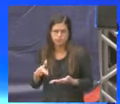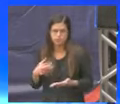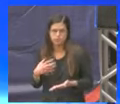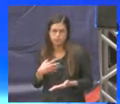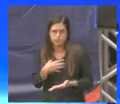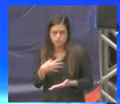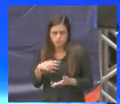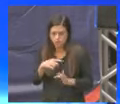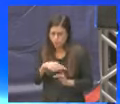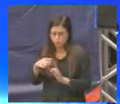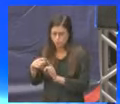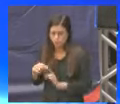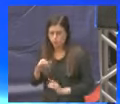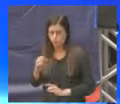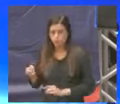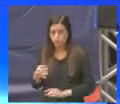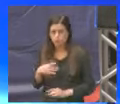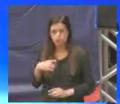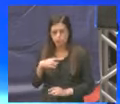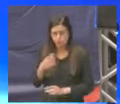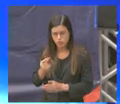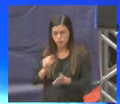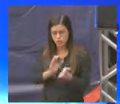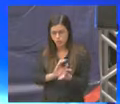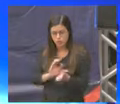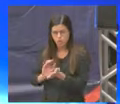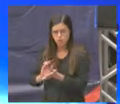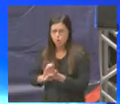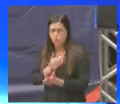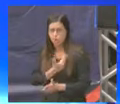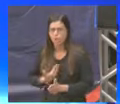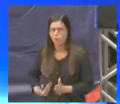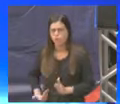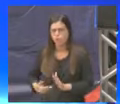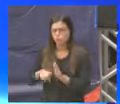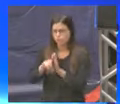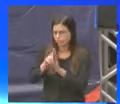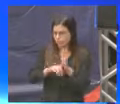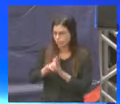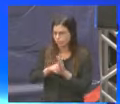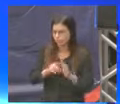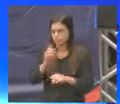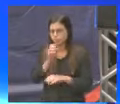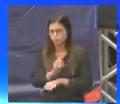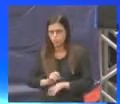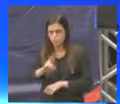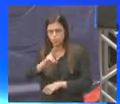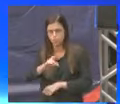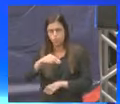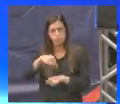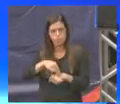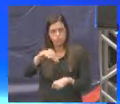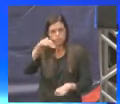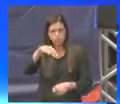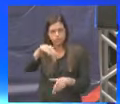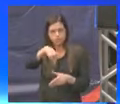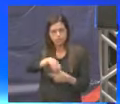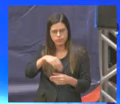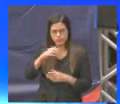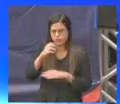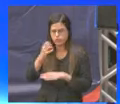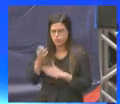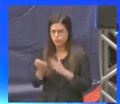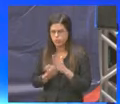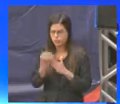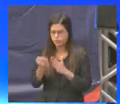E existe recurso público para isso. É para colocar pesquisa, doutor, mestre dentro de empresas, para tornar